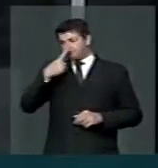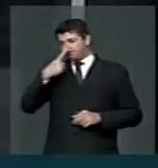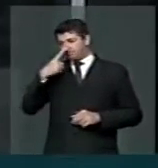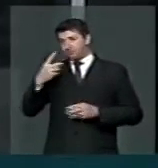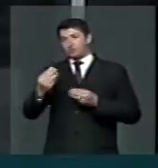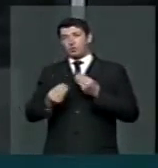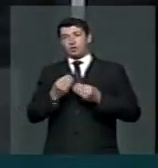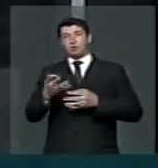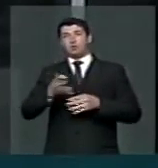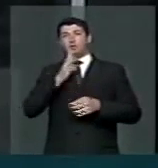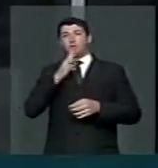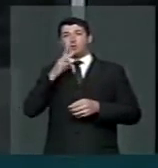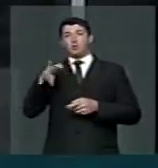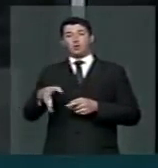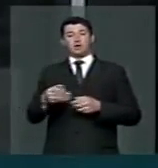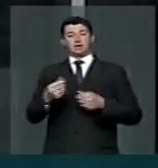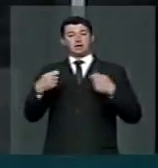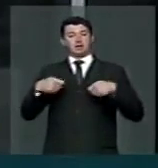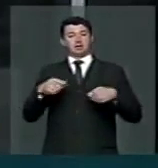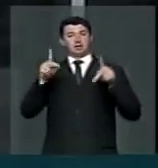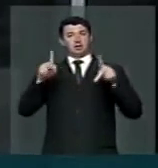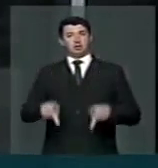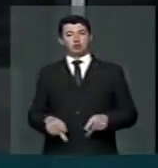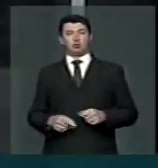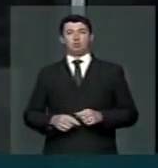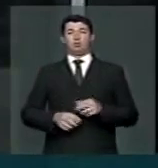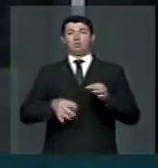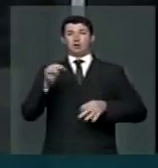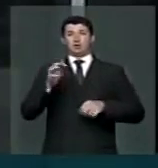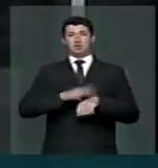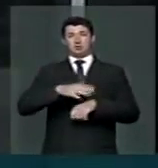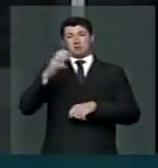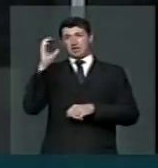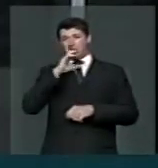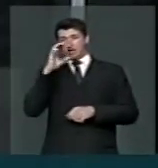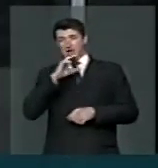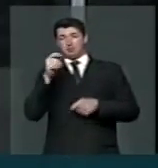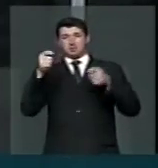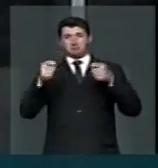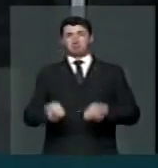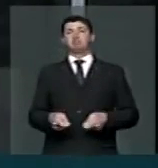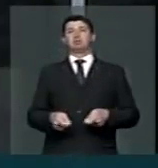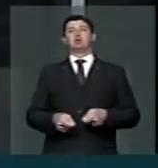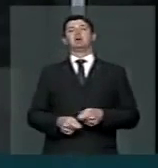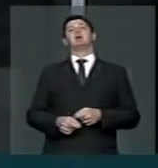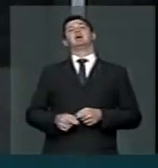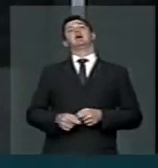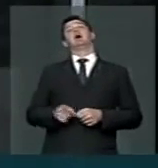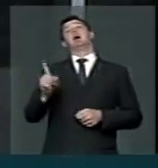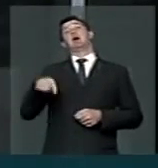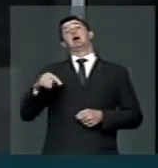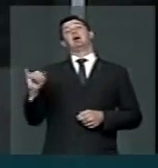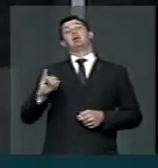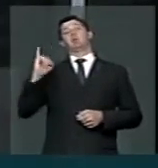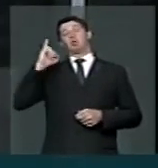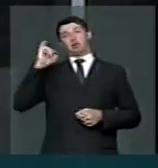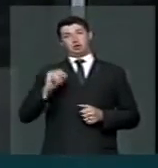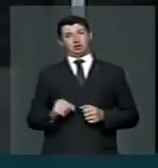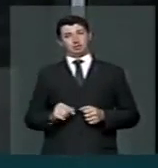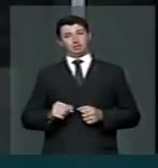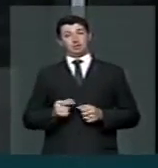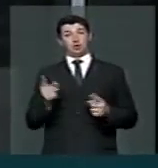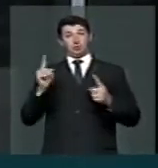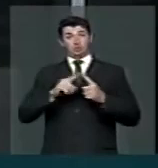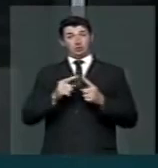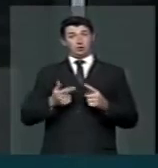decorrente do conhecimento dos anseios populares de uma justiça mais célere e efetiva é peça fundamental. Outro